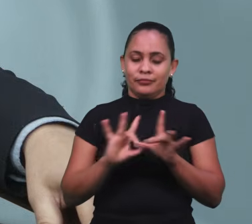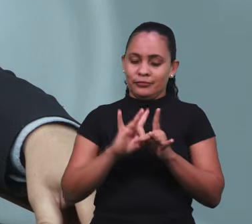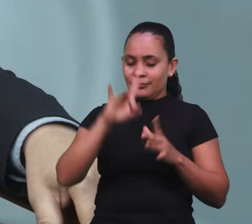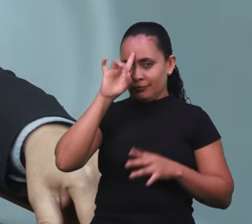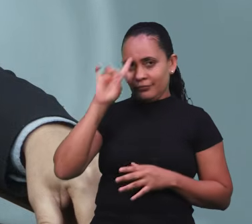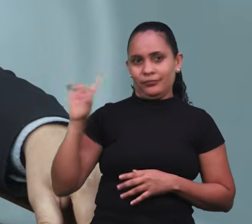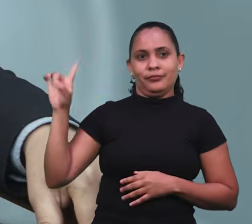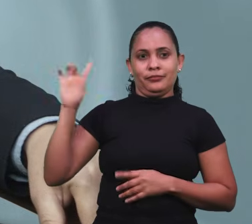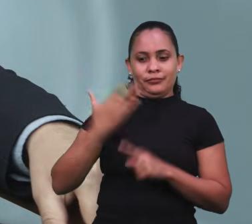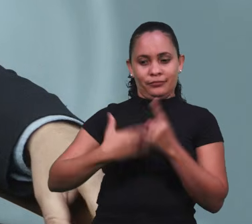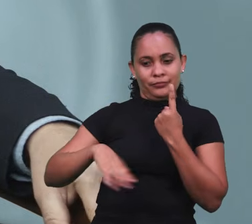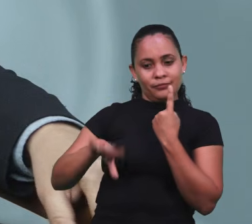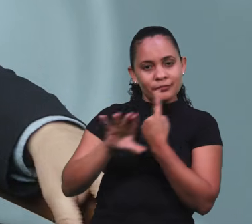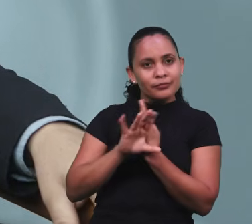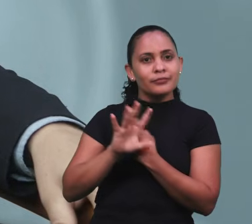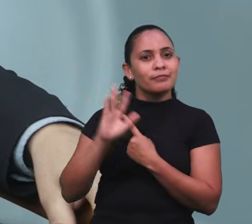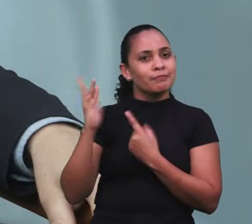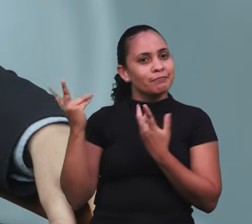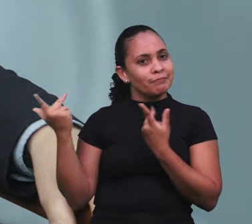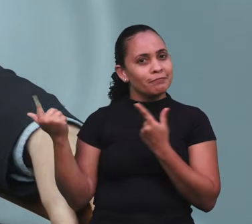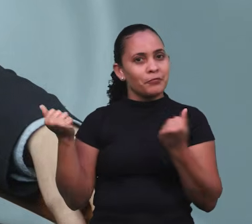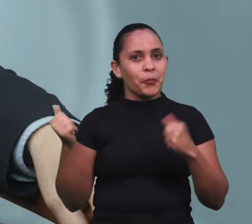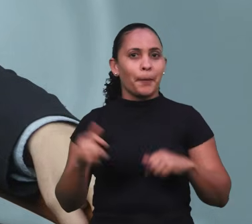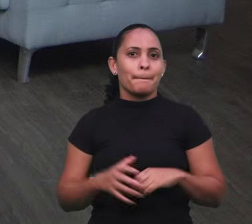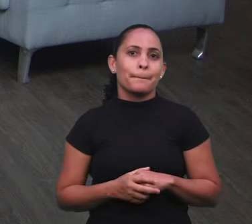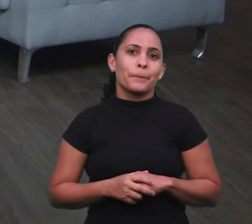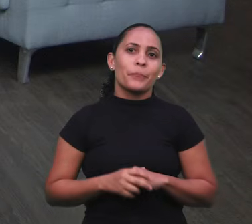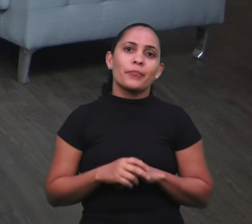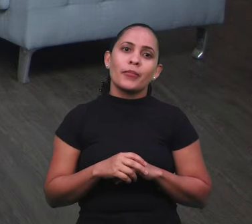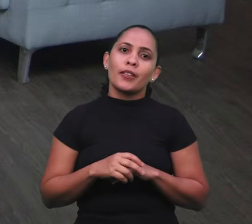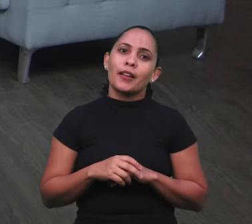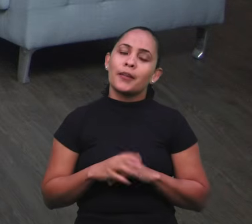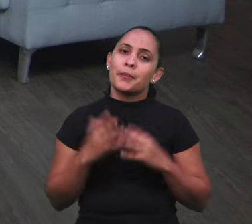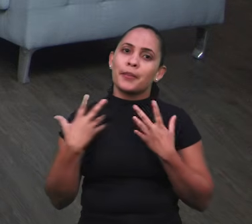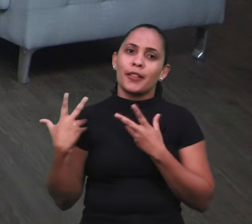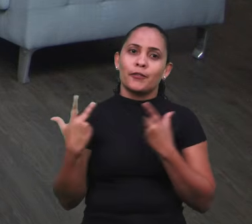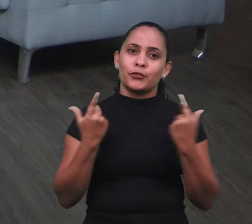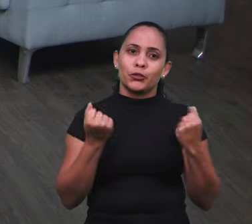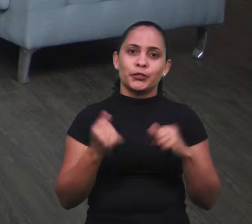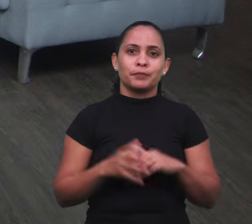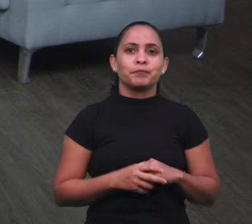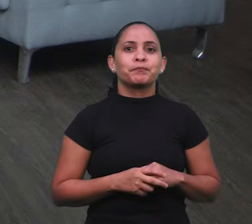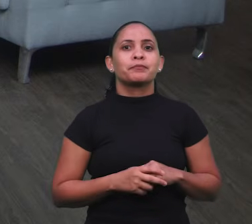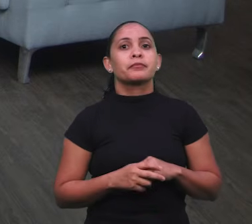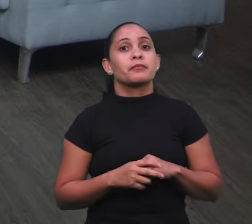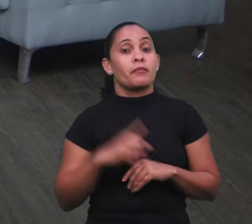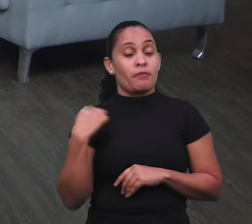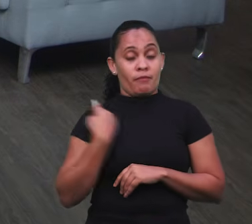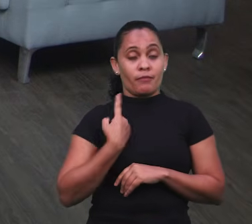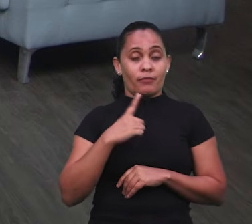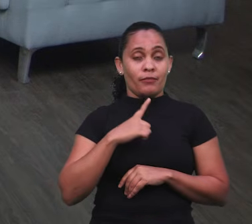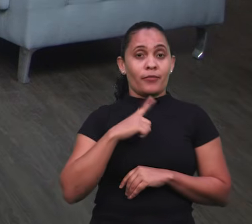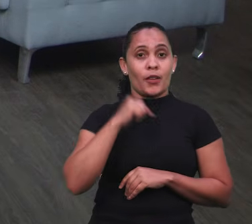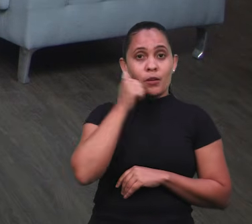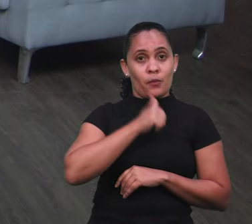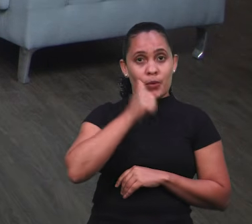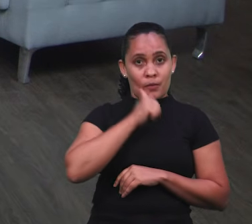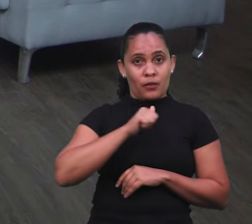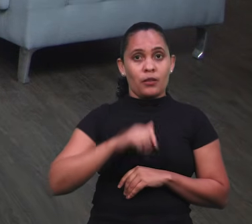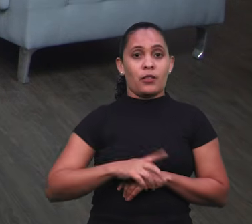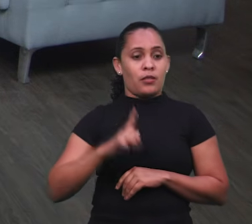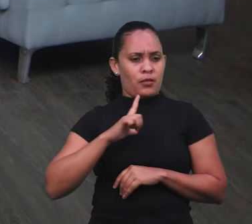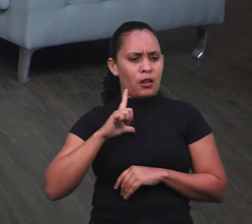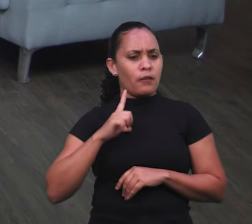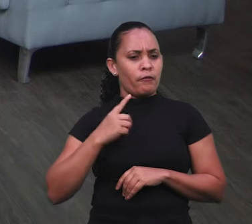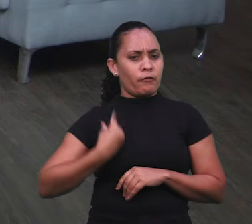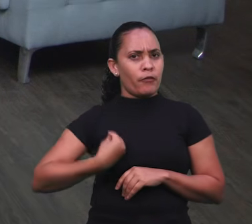nosso Deus em cada culto. Isso é maravilhoso para nós. Maravilhoso mesmo. Pastor Ronieli, nós temos uma irmã